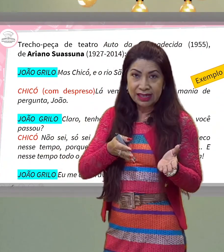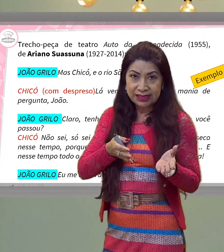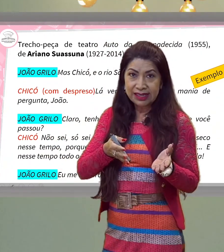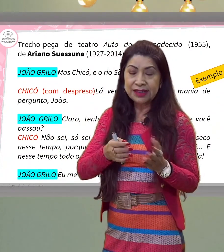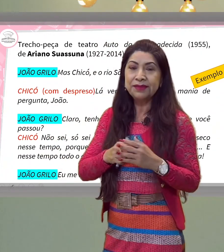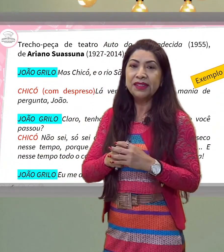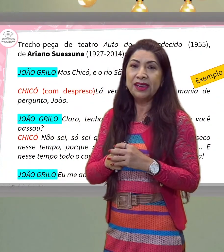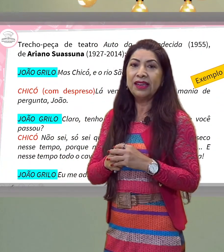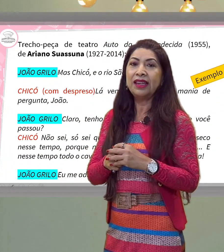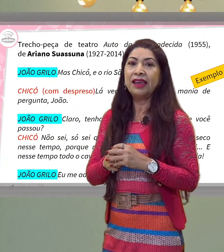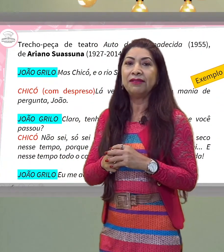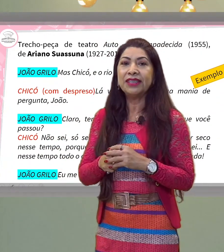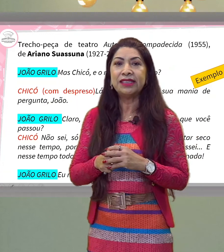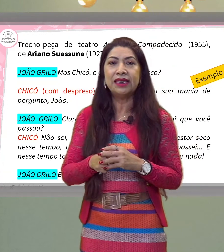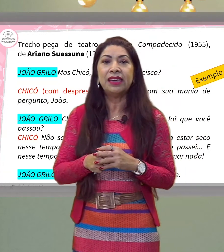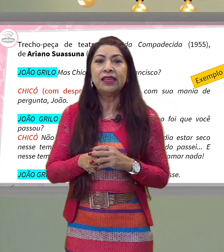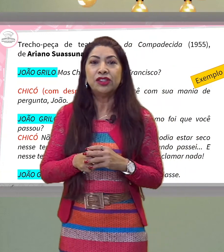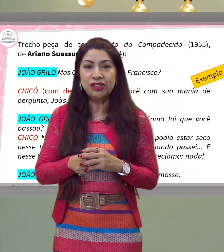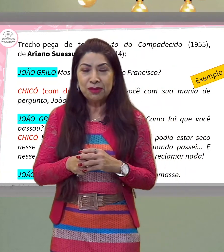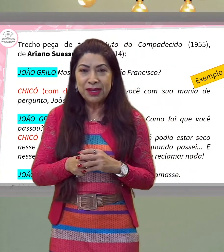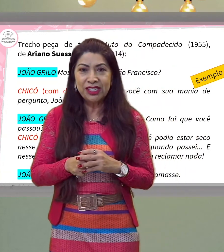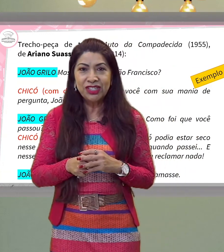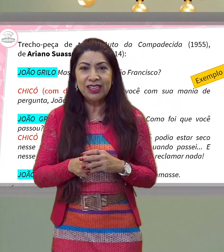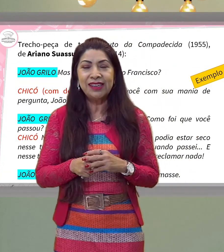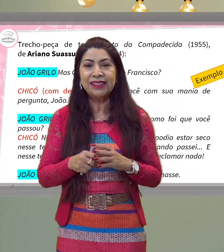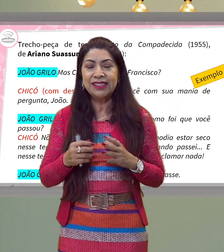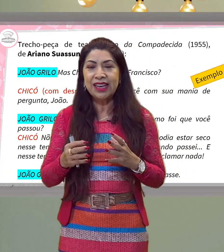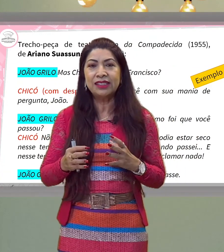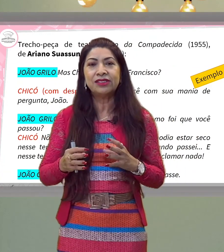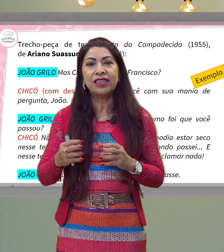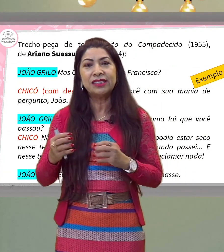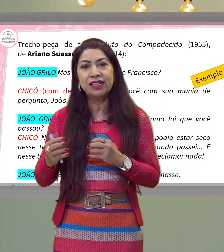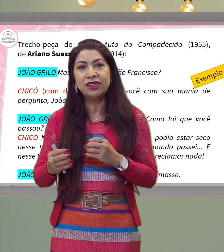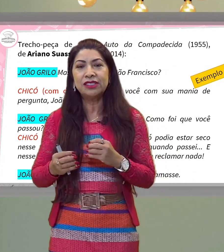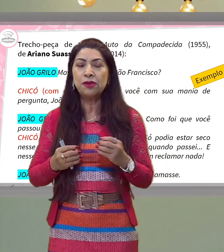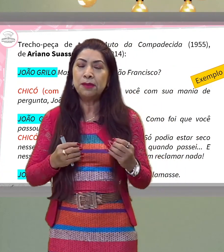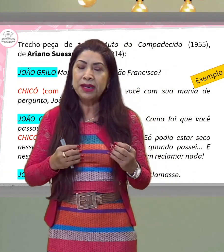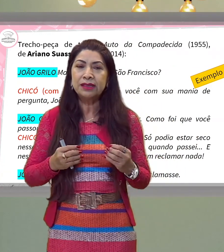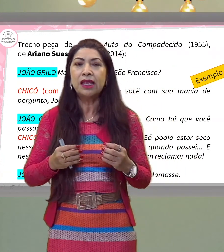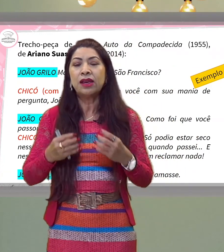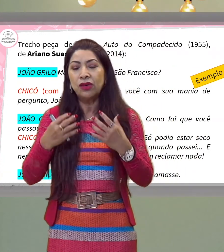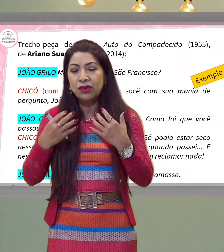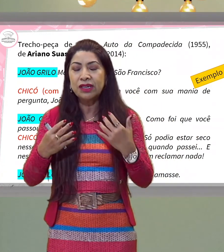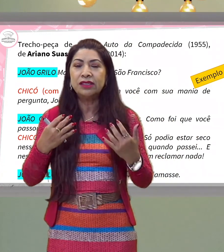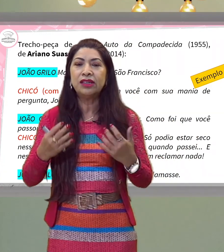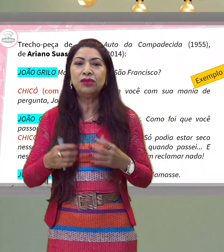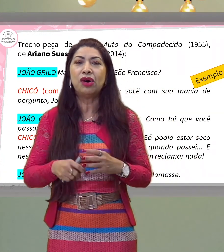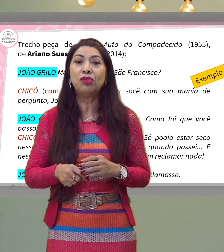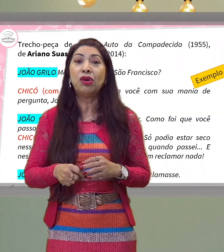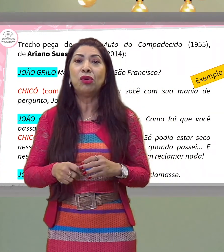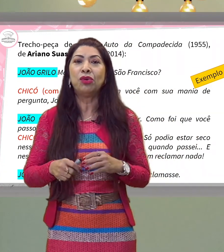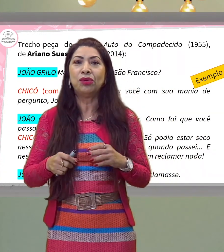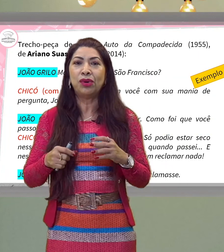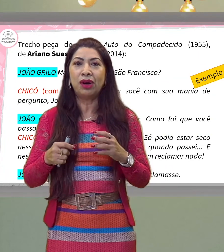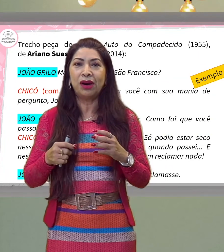que na cena, né, ele vai ser totalmente aí encenado, trazendo aí as rubricas, colocando